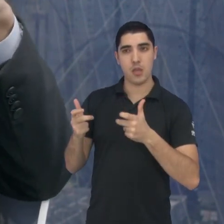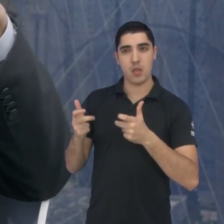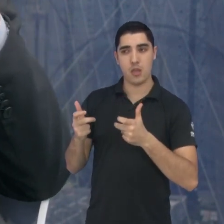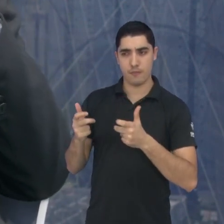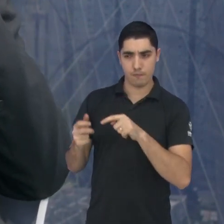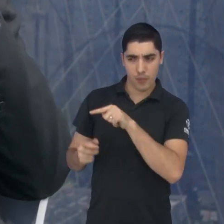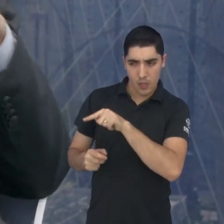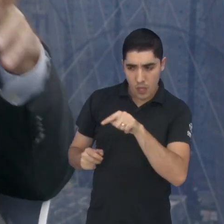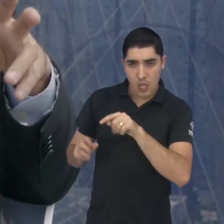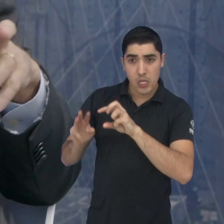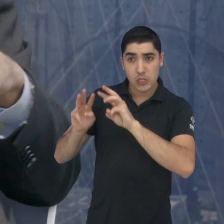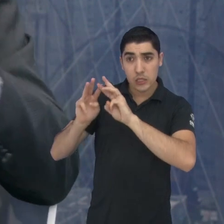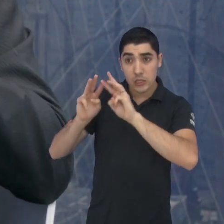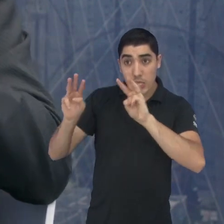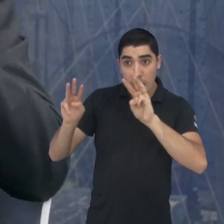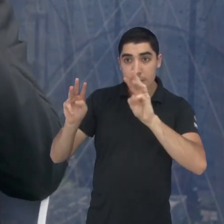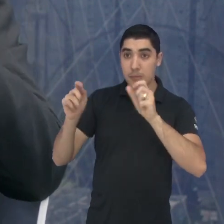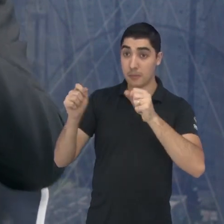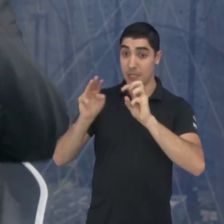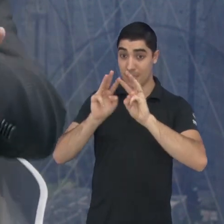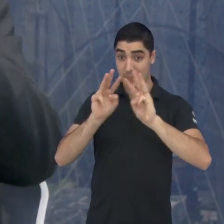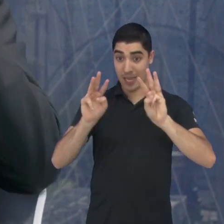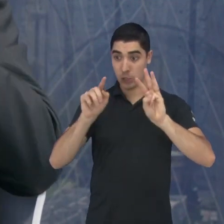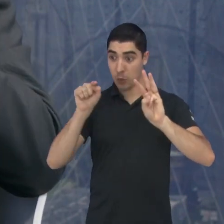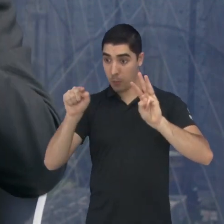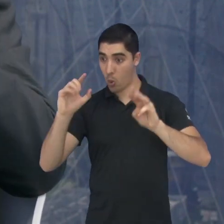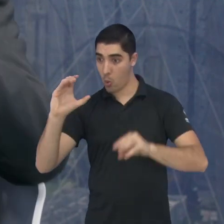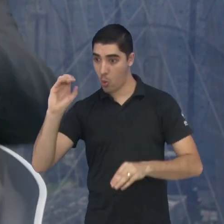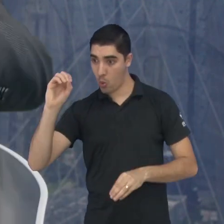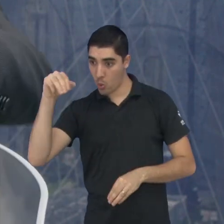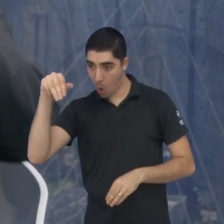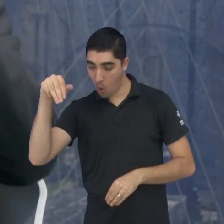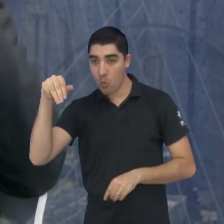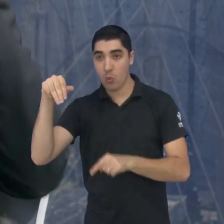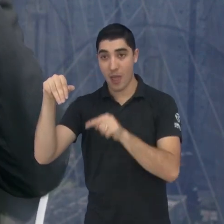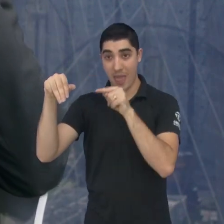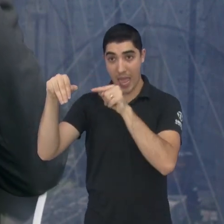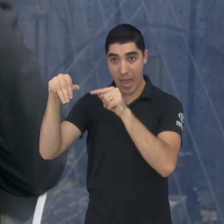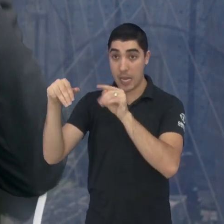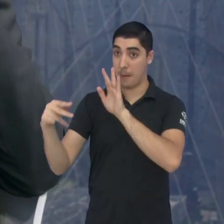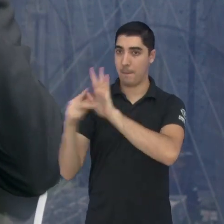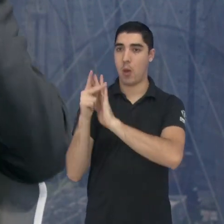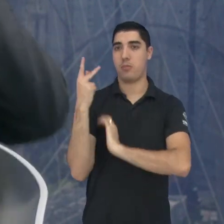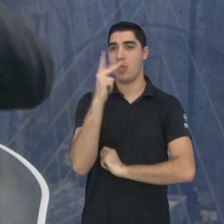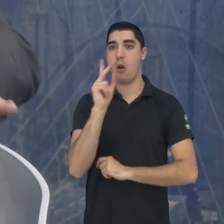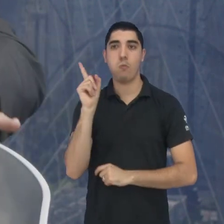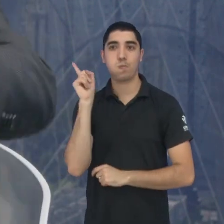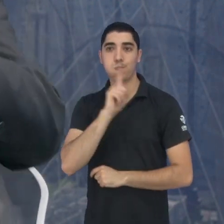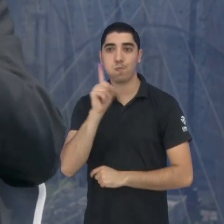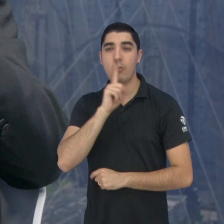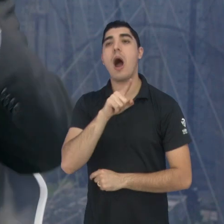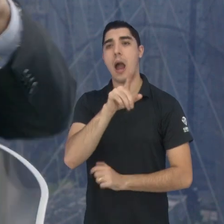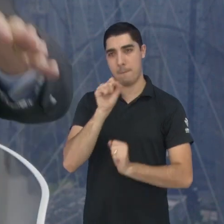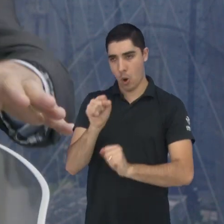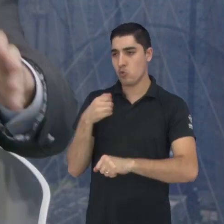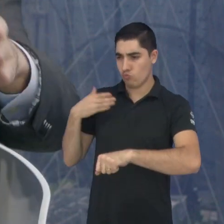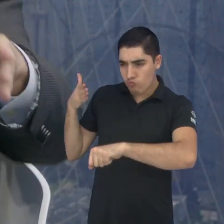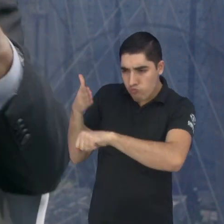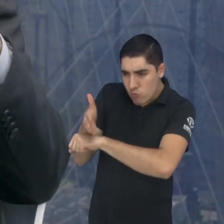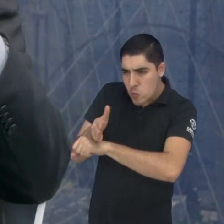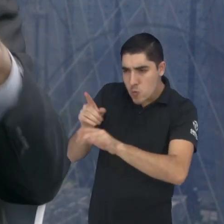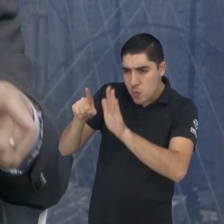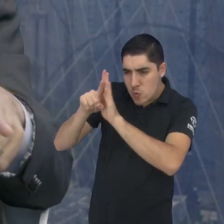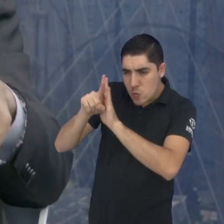os sites .com. O site .com é território norte-americano, os Estados Unidos se reconhece no direito de intervir em alguma